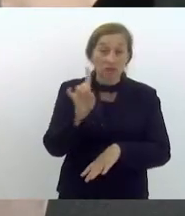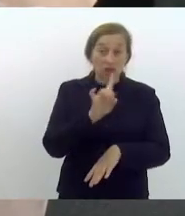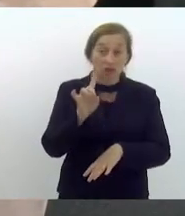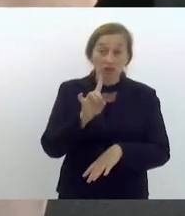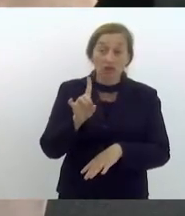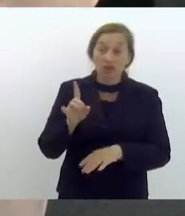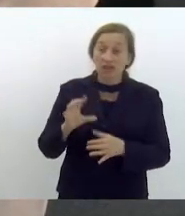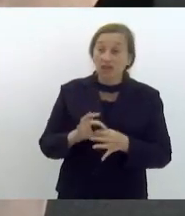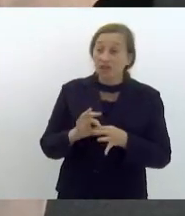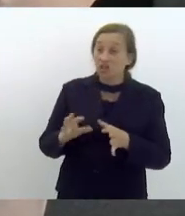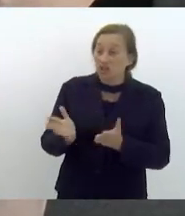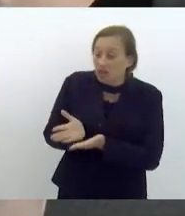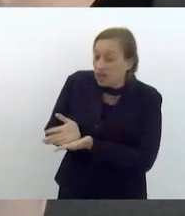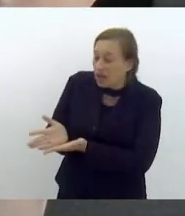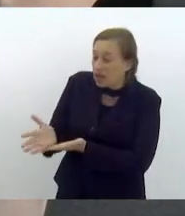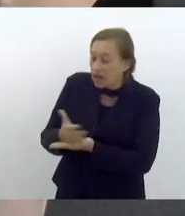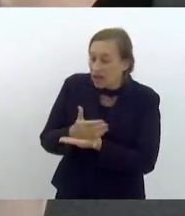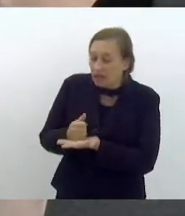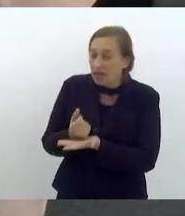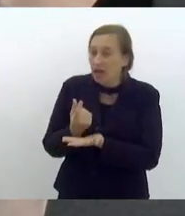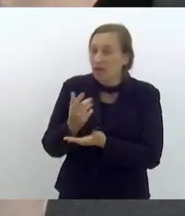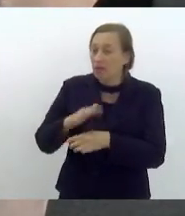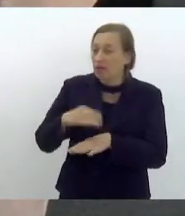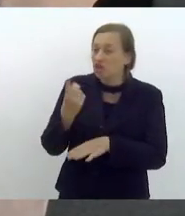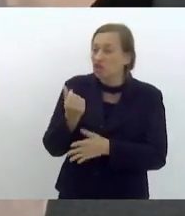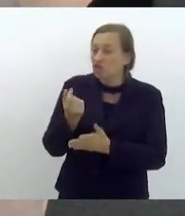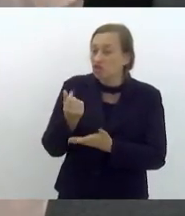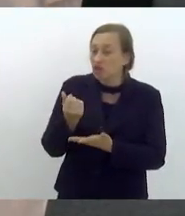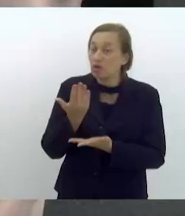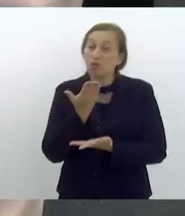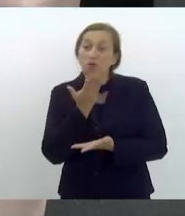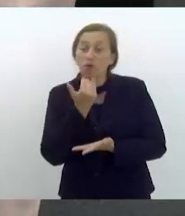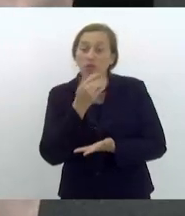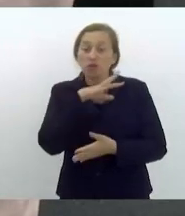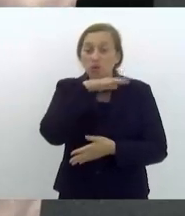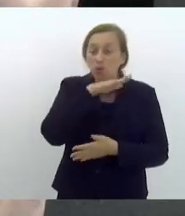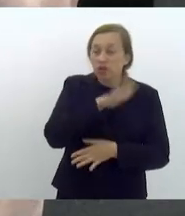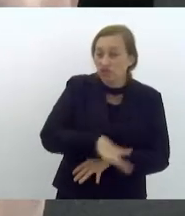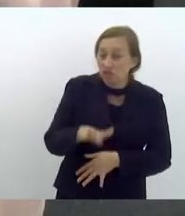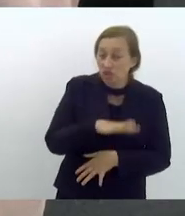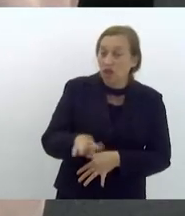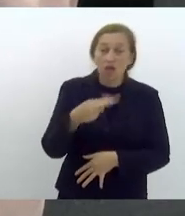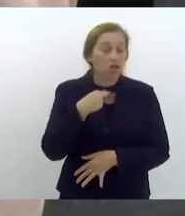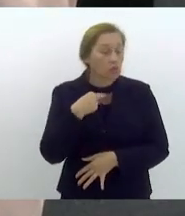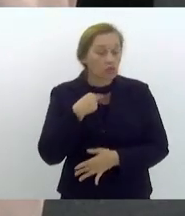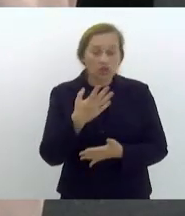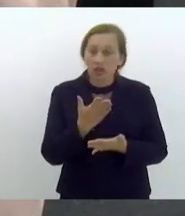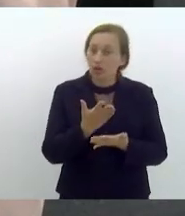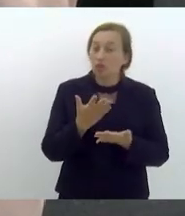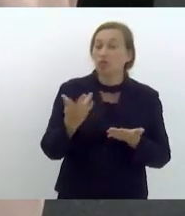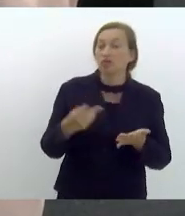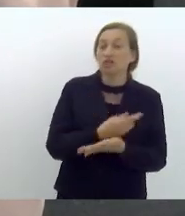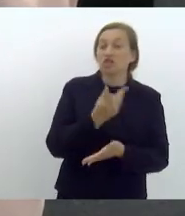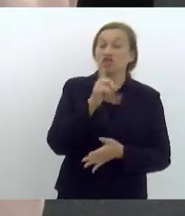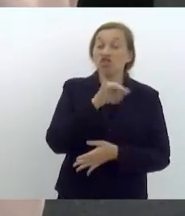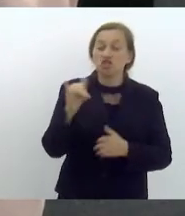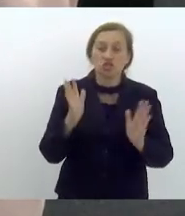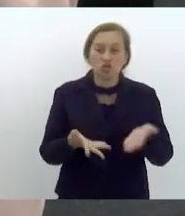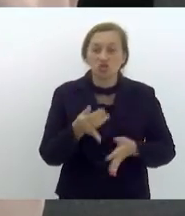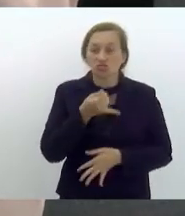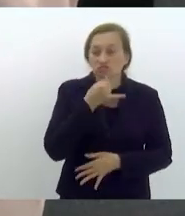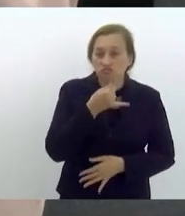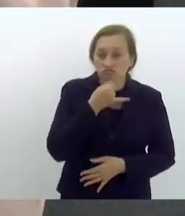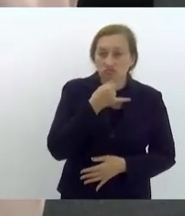no bolso dinheiro que tá trazendo veneno na alimentação das nossas crianças e isso que não poderia estar acontecendo no dia de hoje é